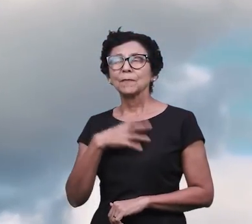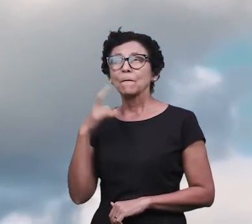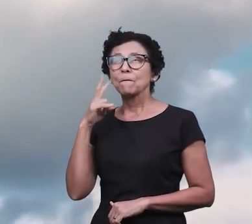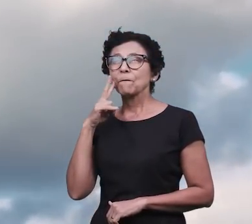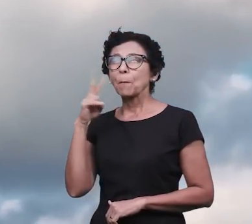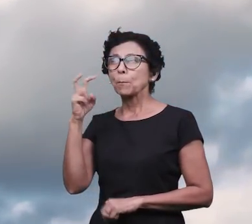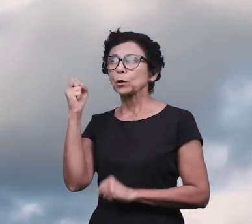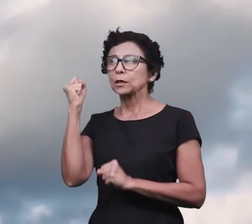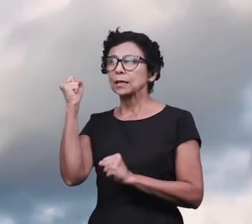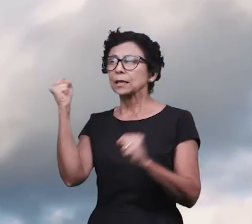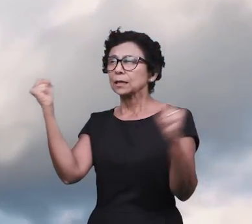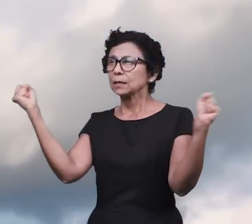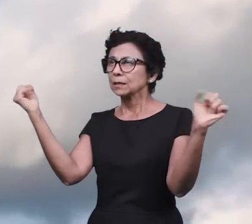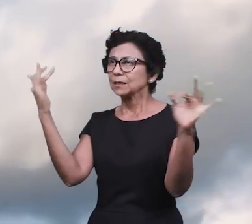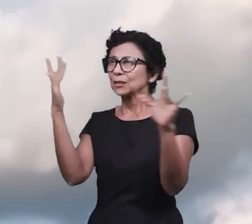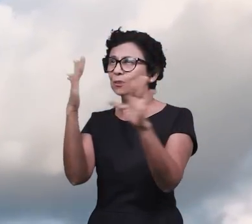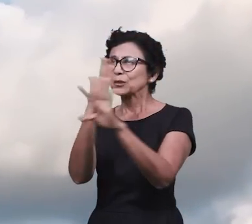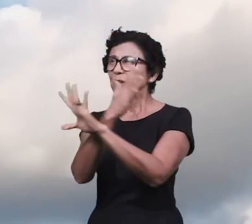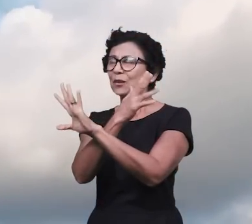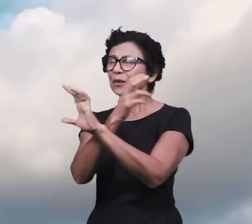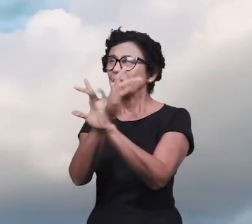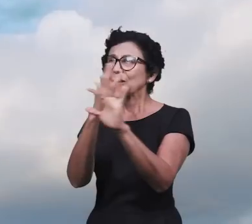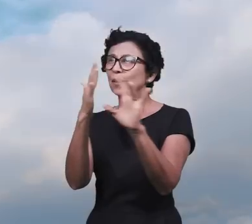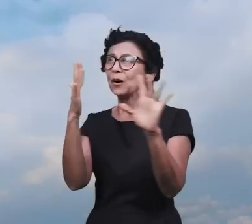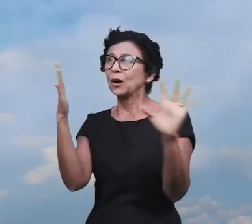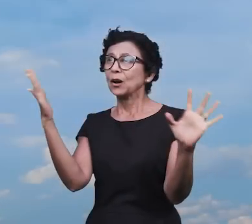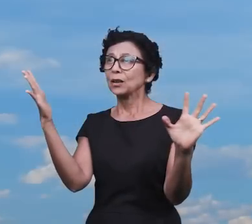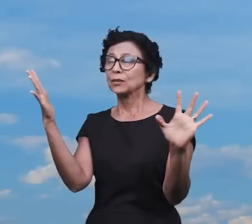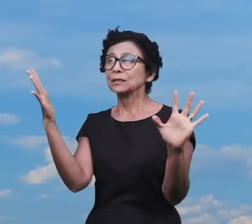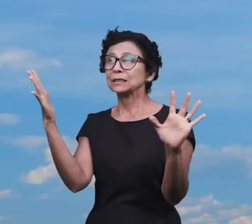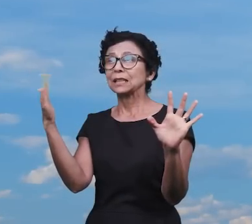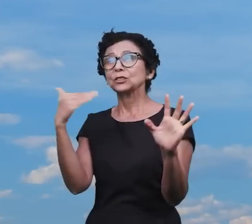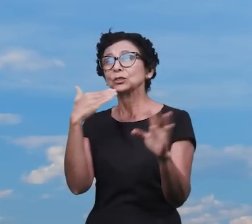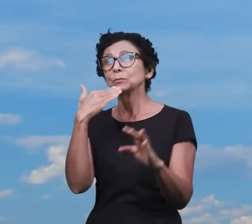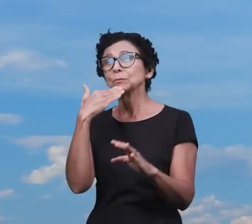preciso contemplar a Tua glória,